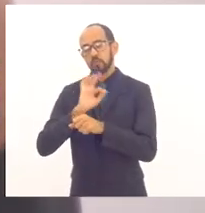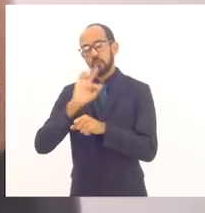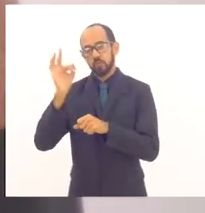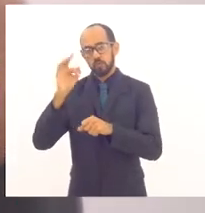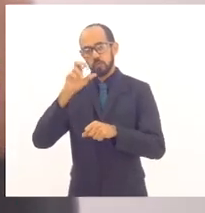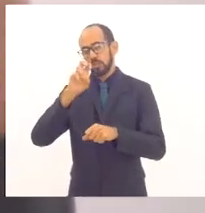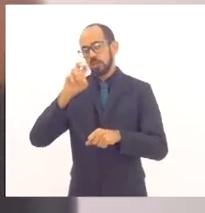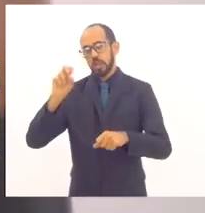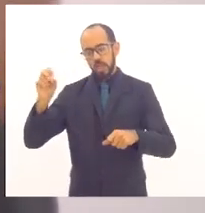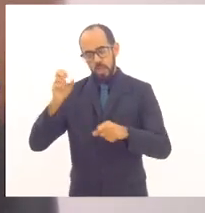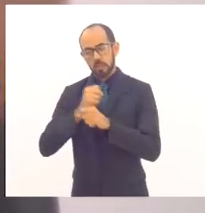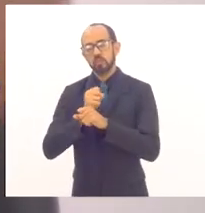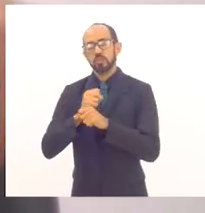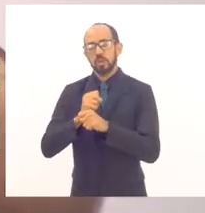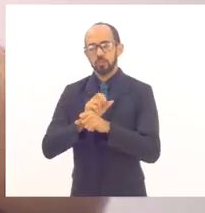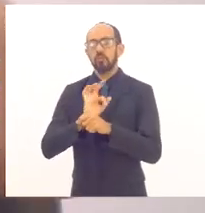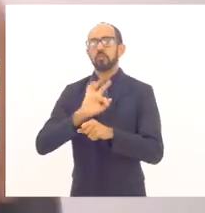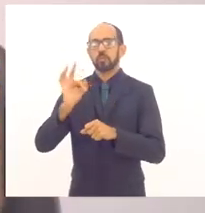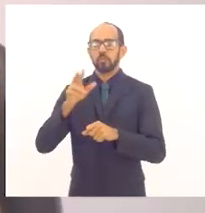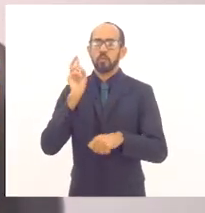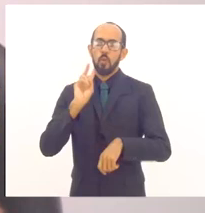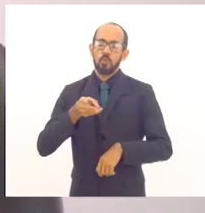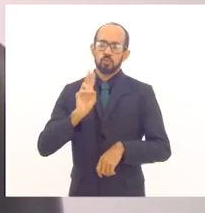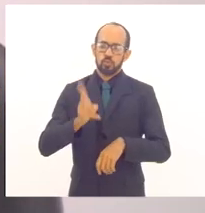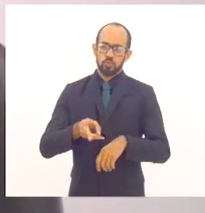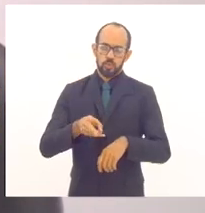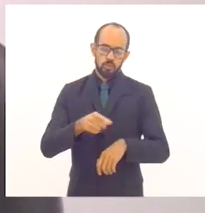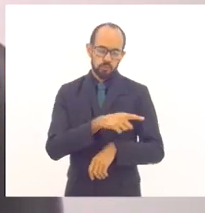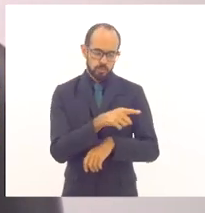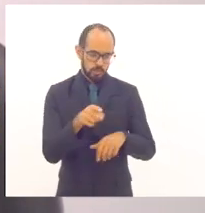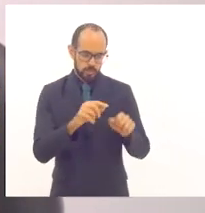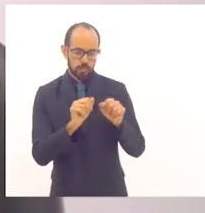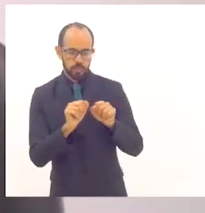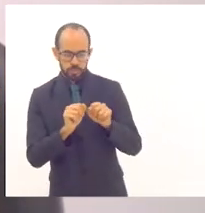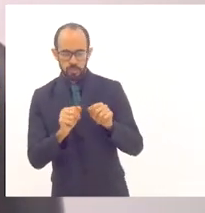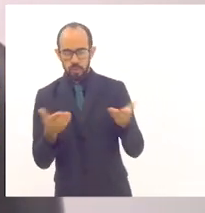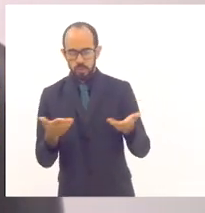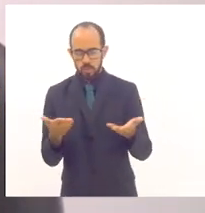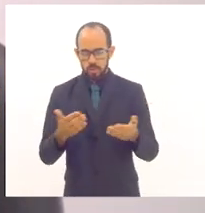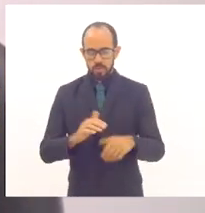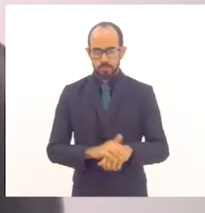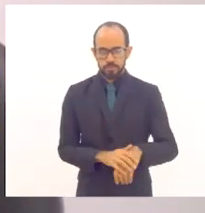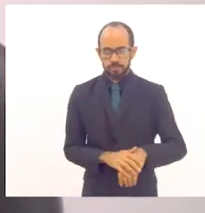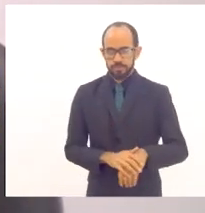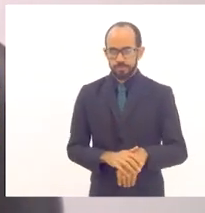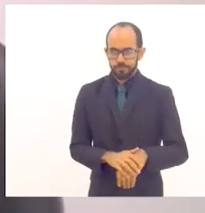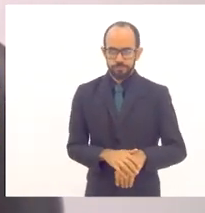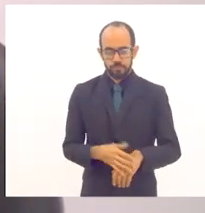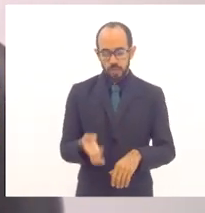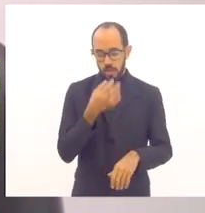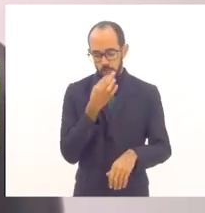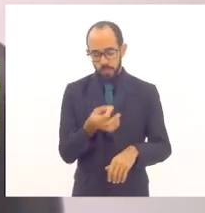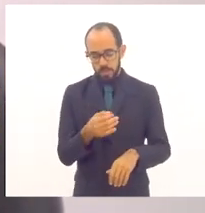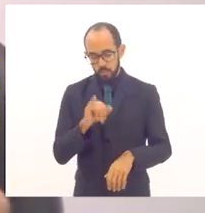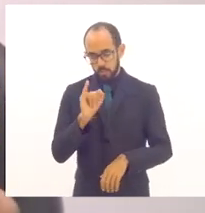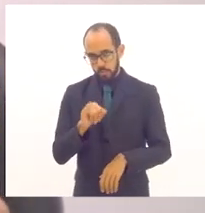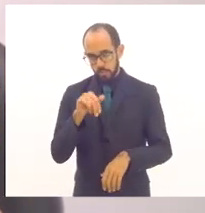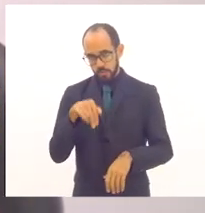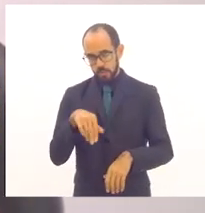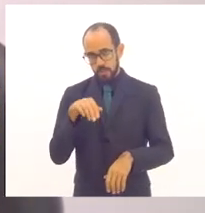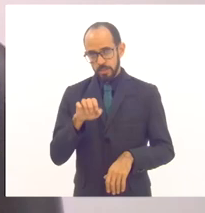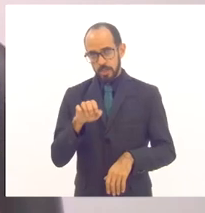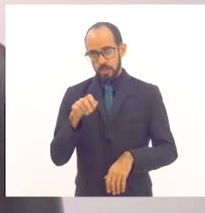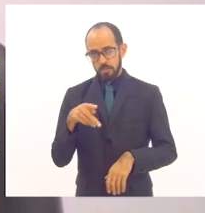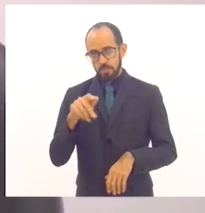a 500 e que etc. Isso? Então vocês estão exercendo isso agora. A posição institucional do INEPAC, ante